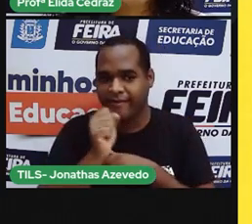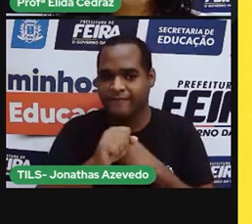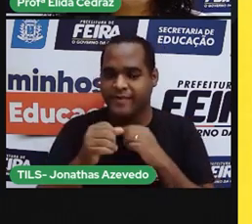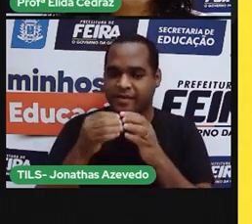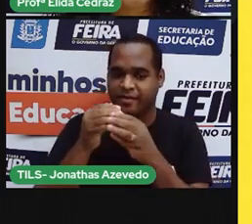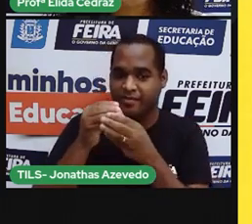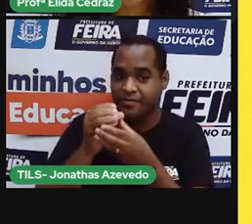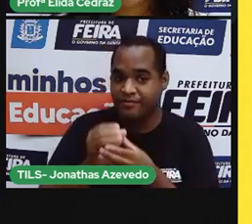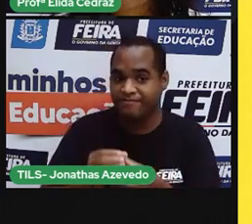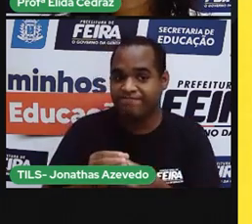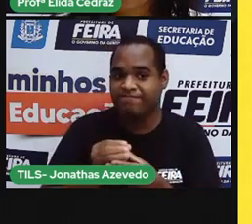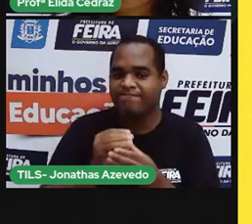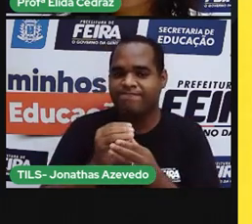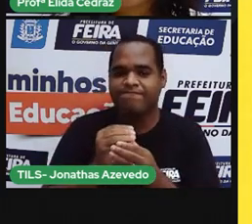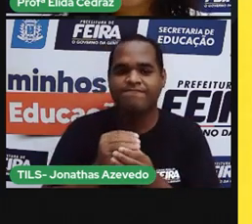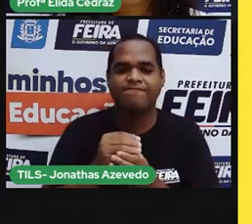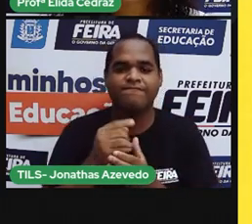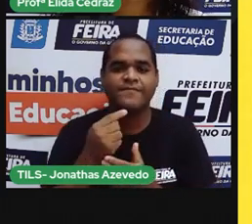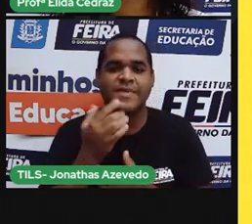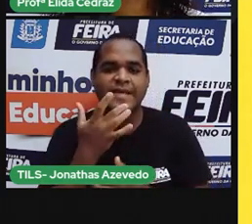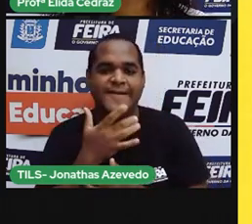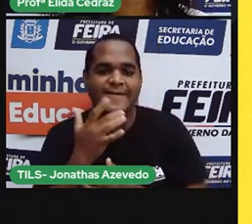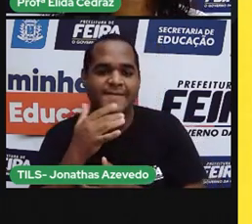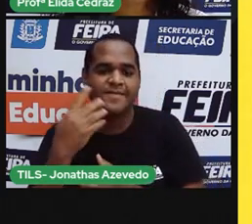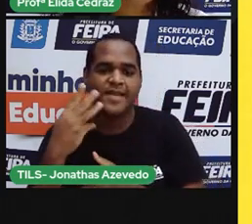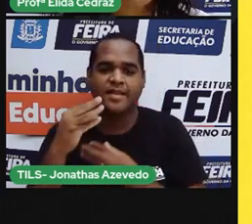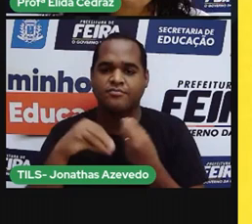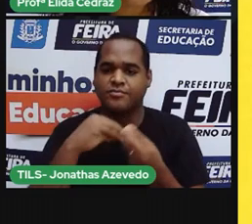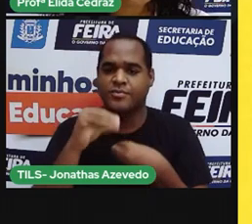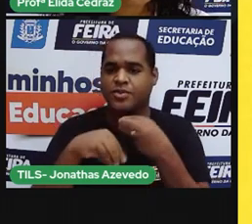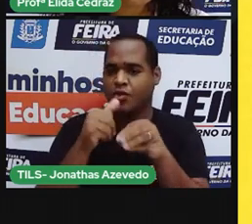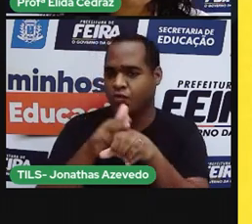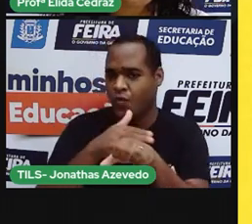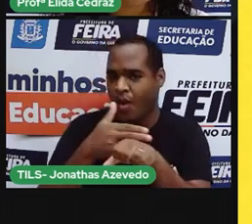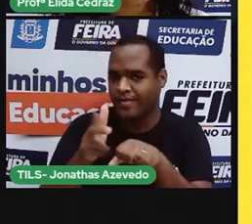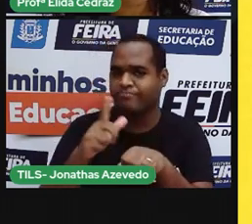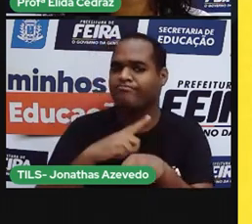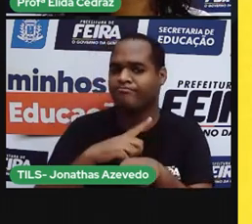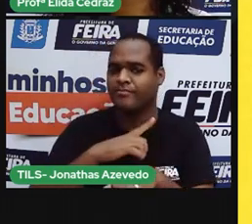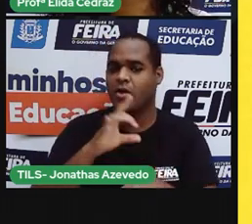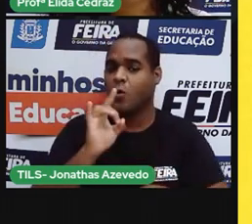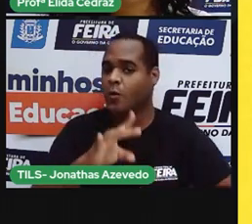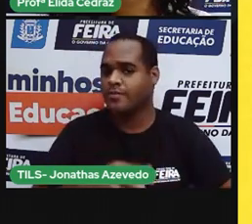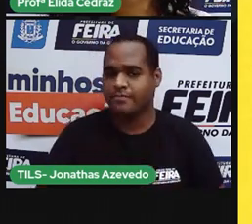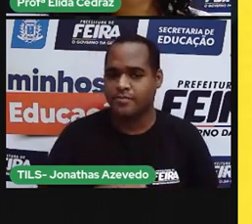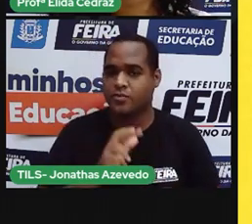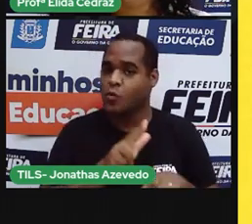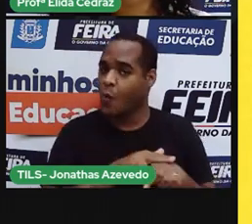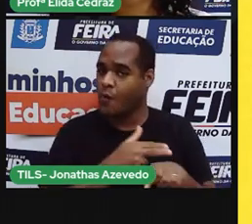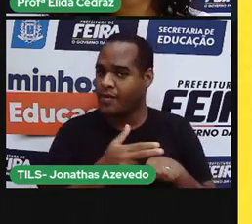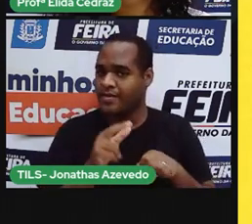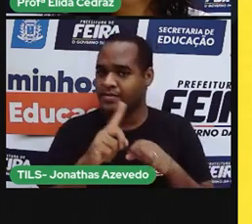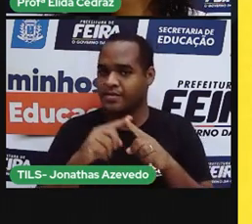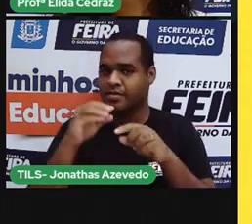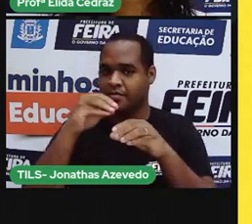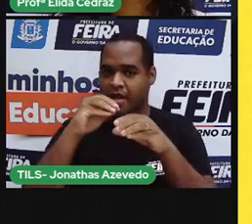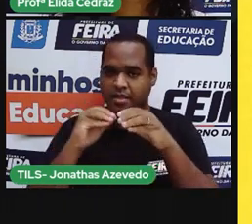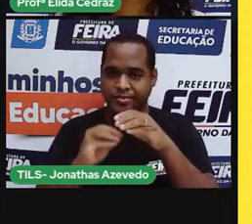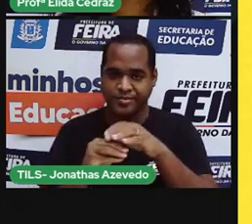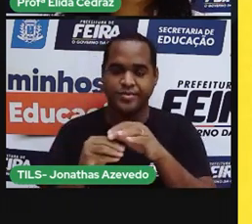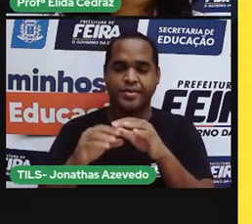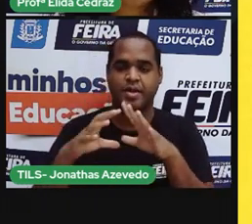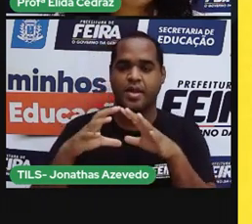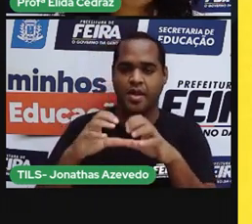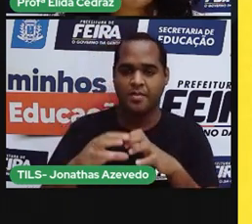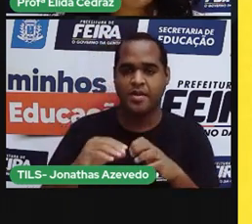de casquinha. Sabor? Só de creme e chocolate tinha. Chocolate embaixo, creme